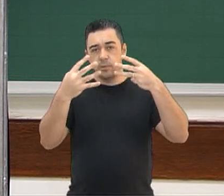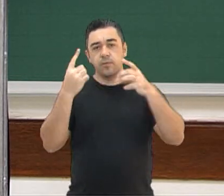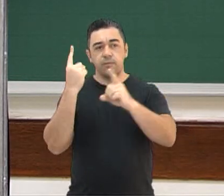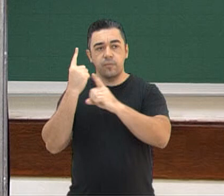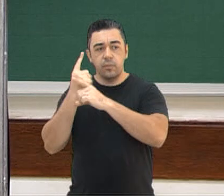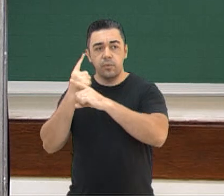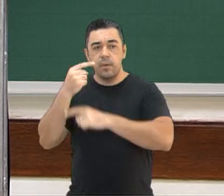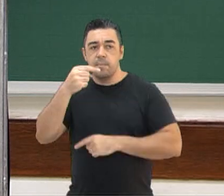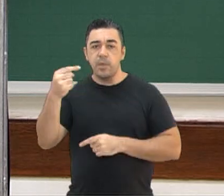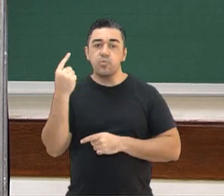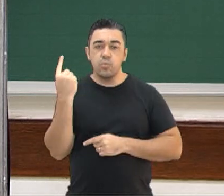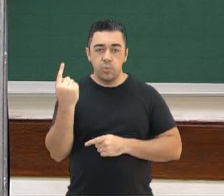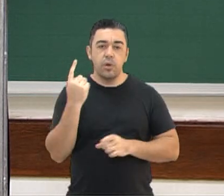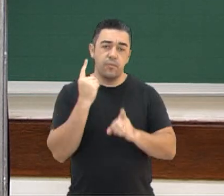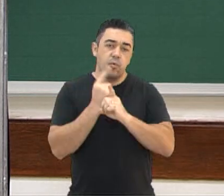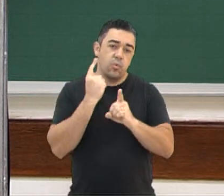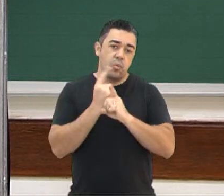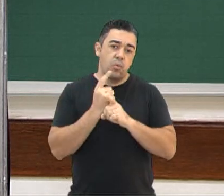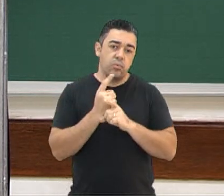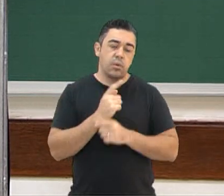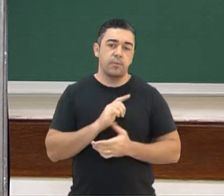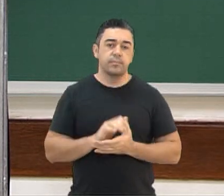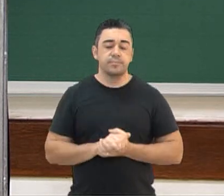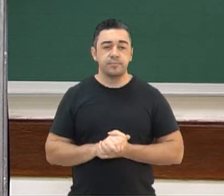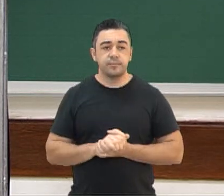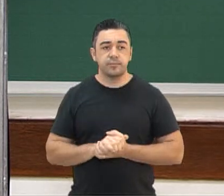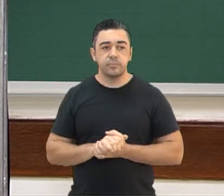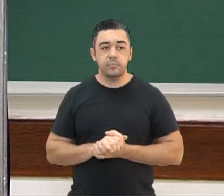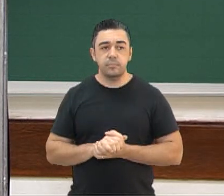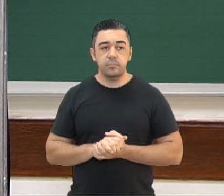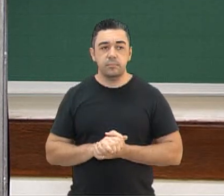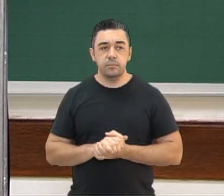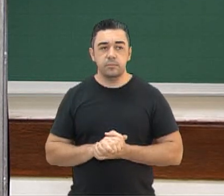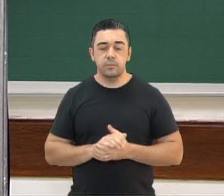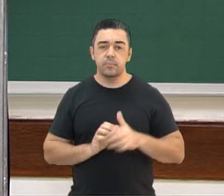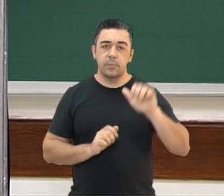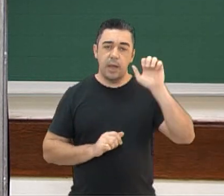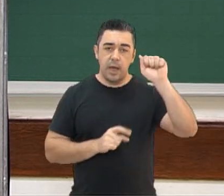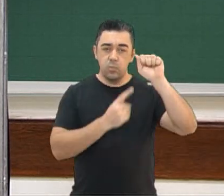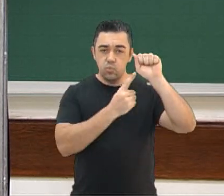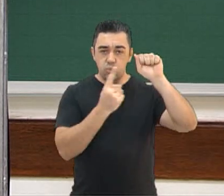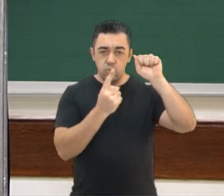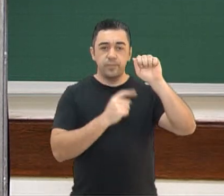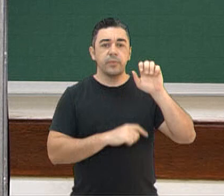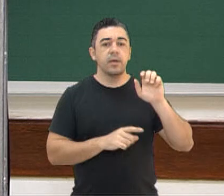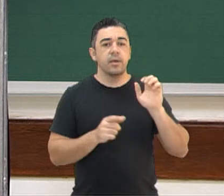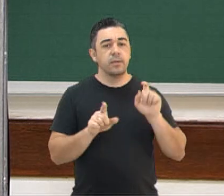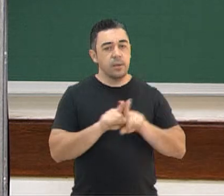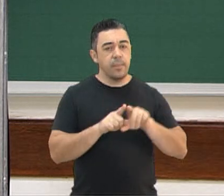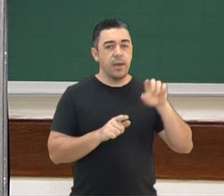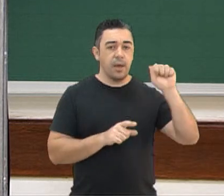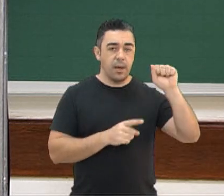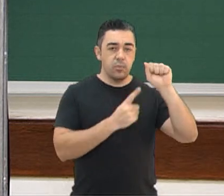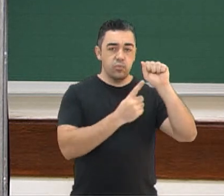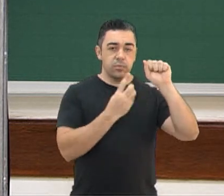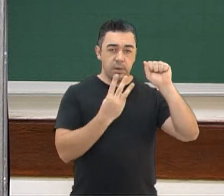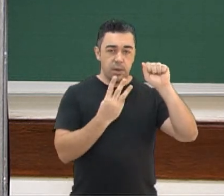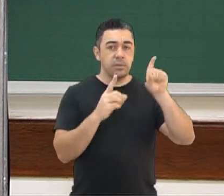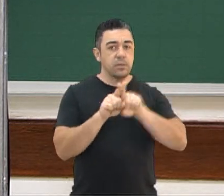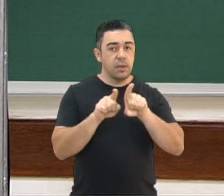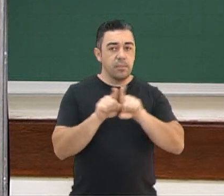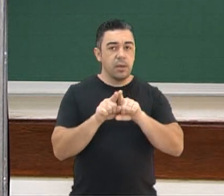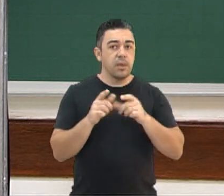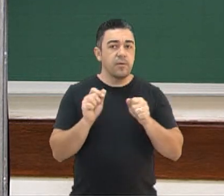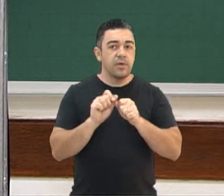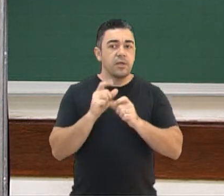a posição que está o meu elemento, correto? Então, isso eu vou fazer para o elemento A11 e vou fazer para o elemento A13. Então,